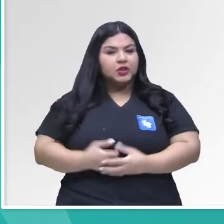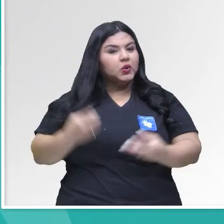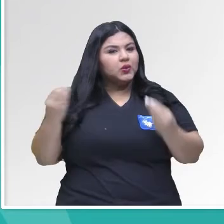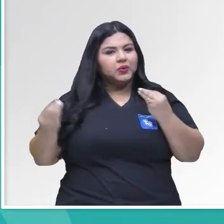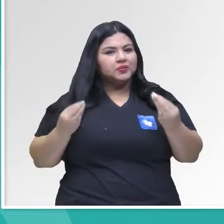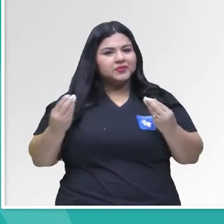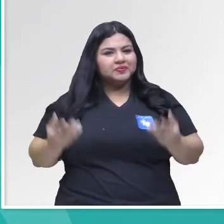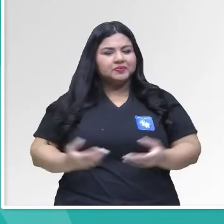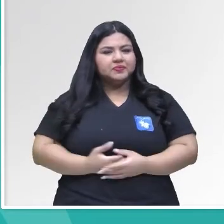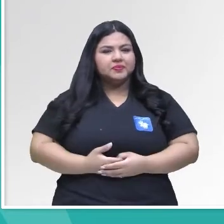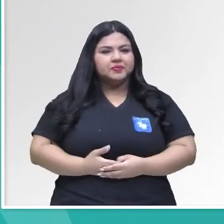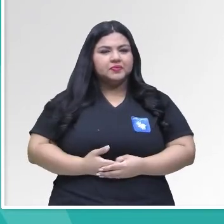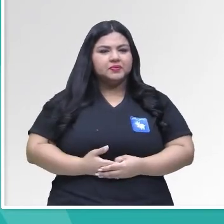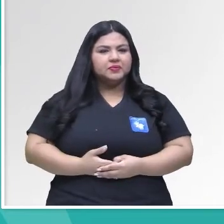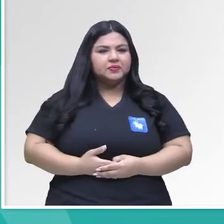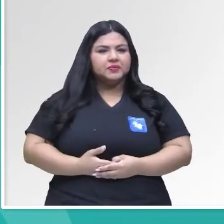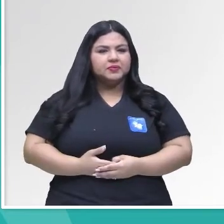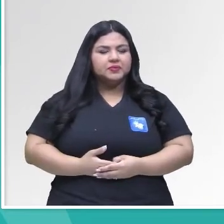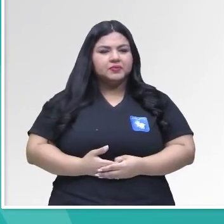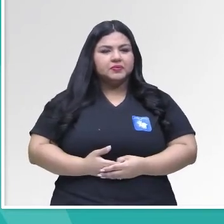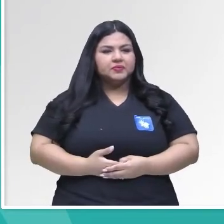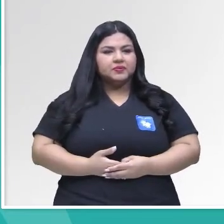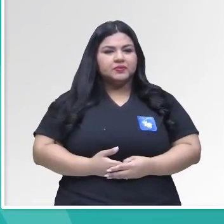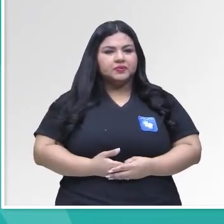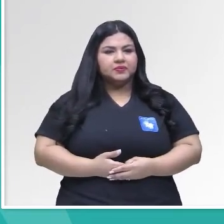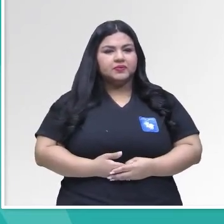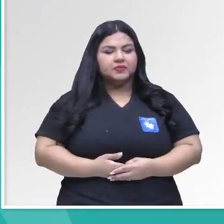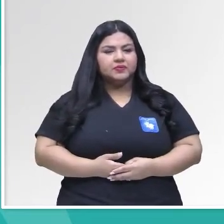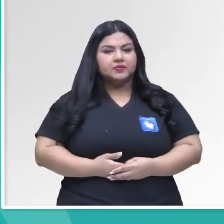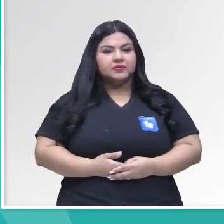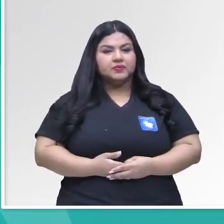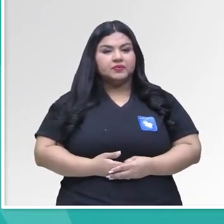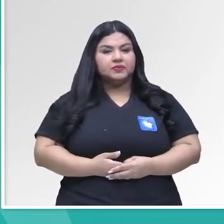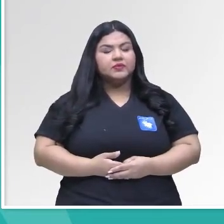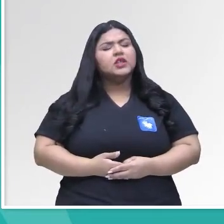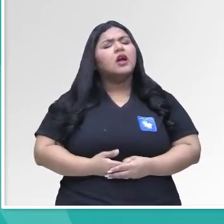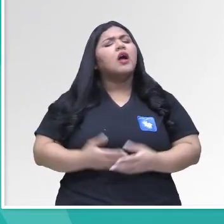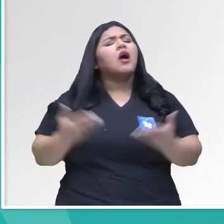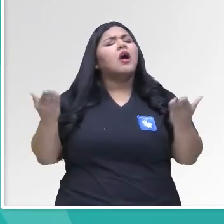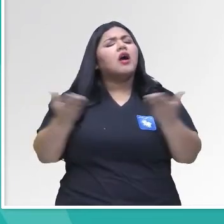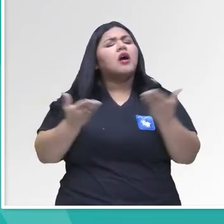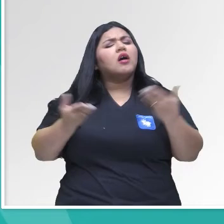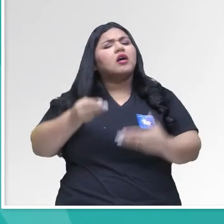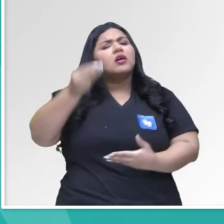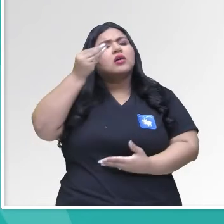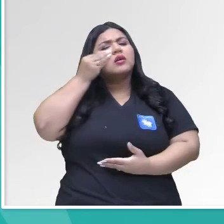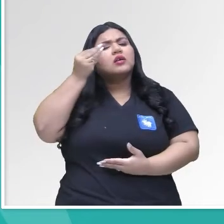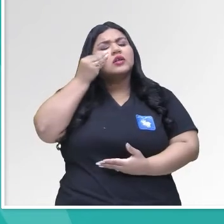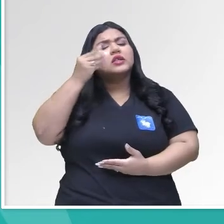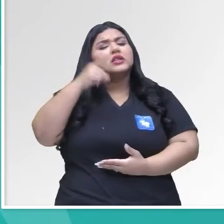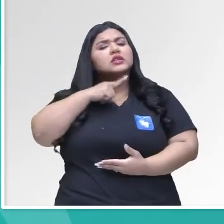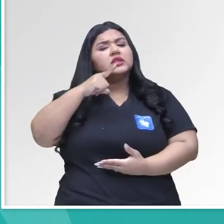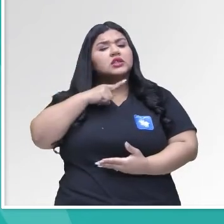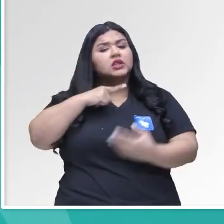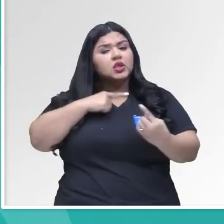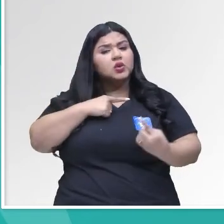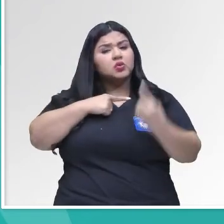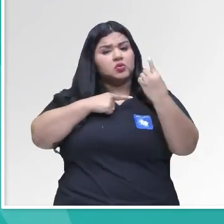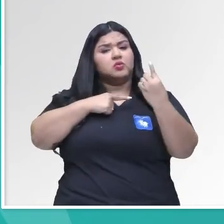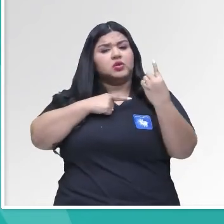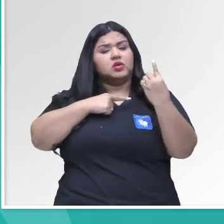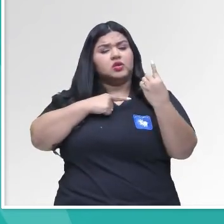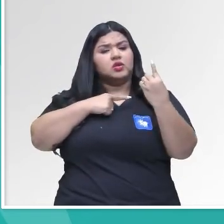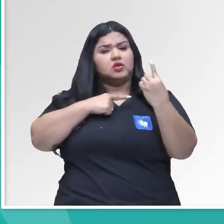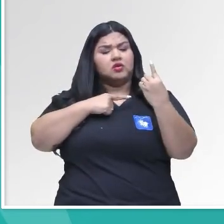texto. Olha como funciona em um texto. Agora, observa que nós temos uma delas destacadas que